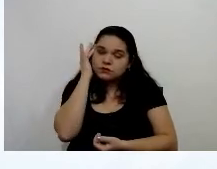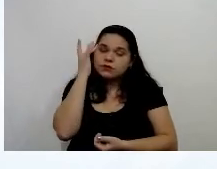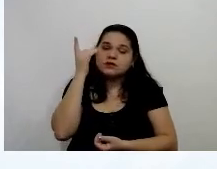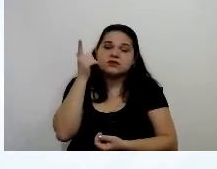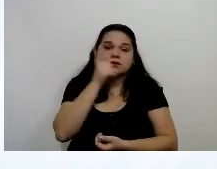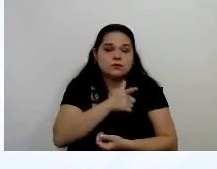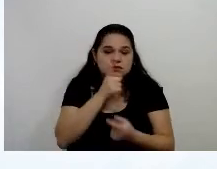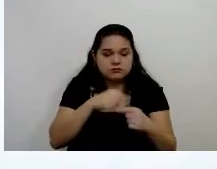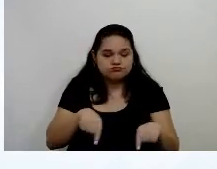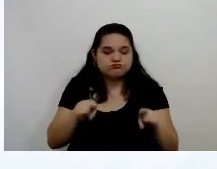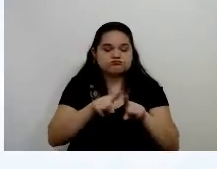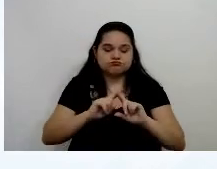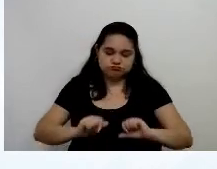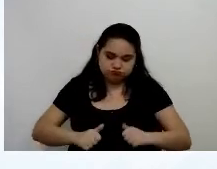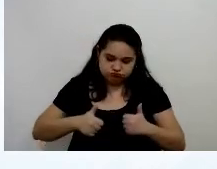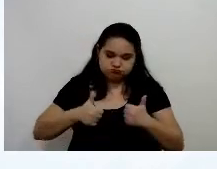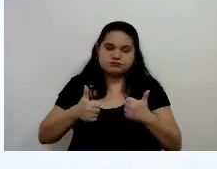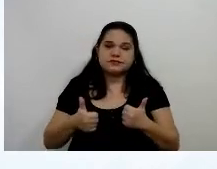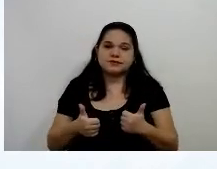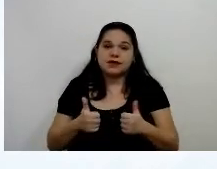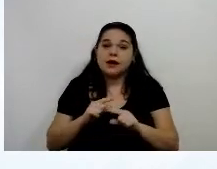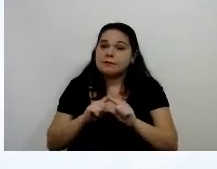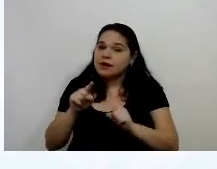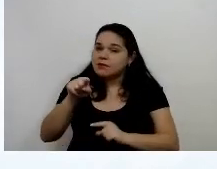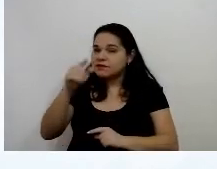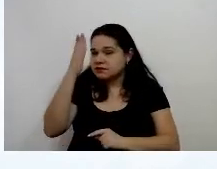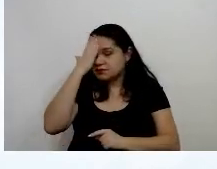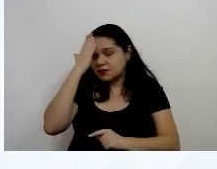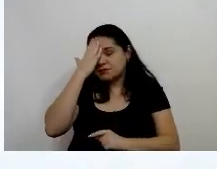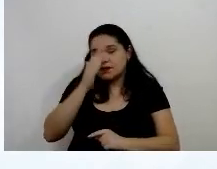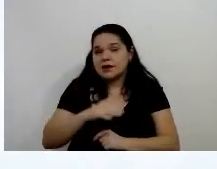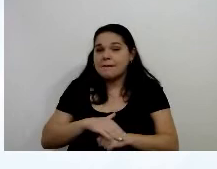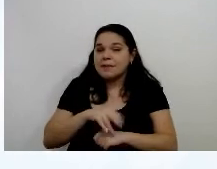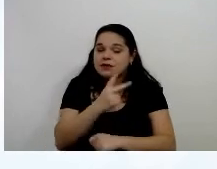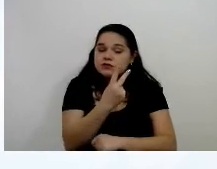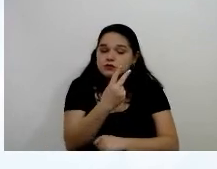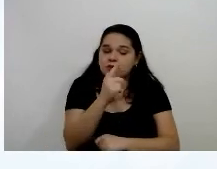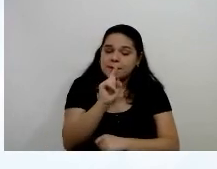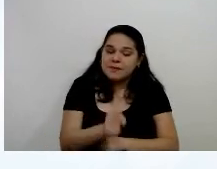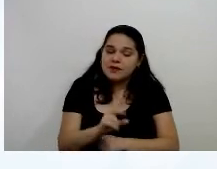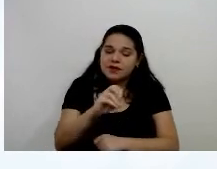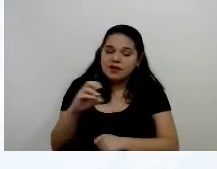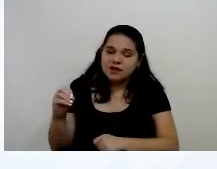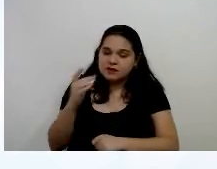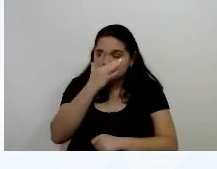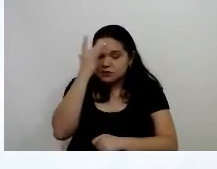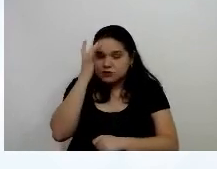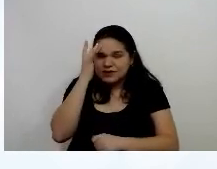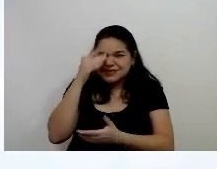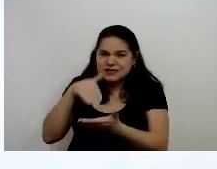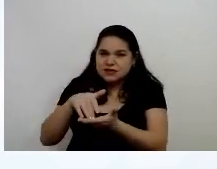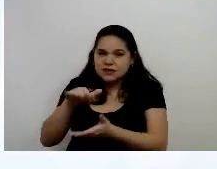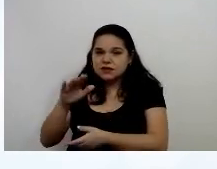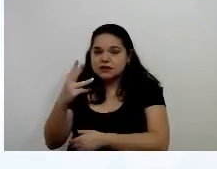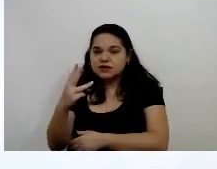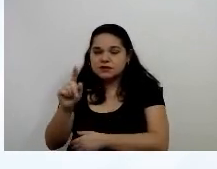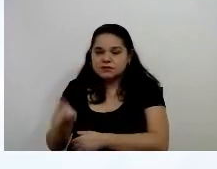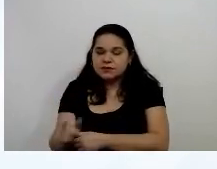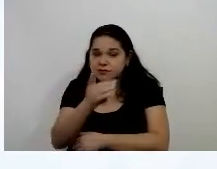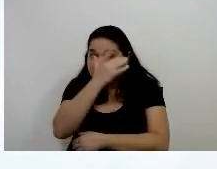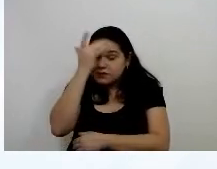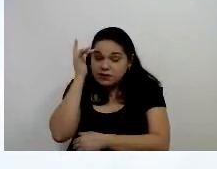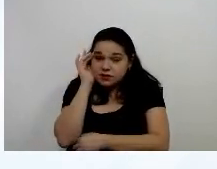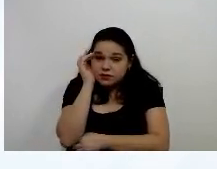que se recuperaram. Mas, para vocês terem uma ideia, que são mais de 2.500 a 3.000 pessoas num contingente